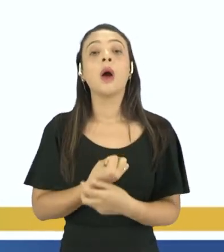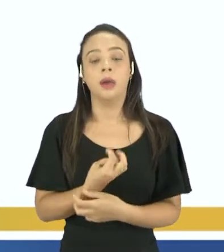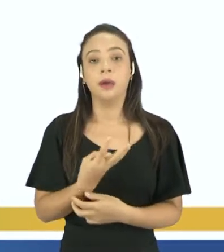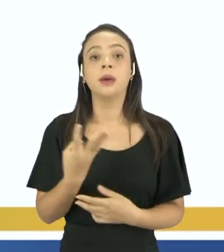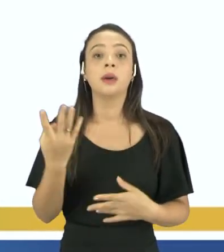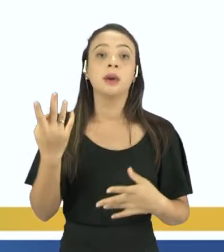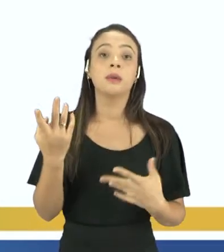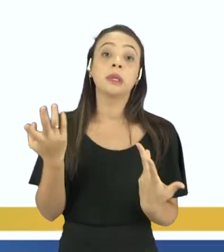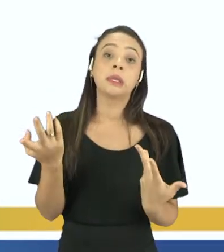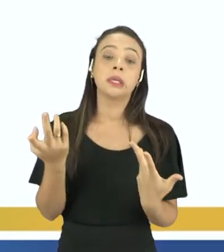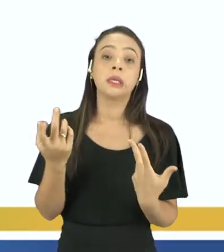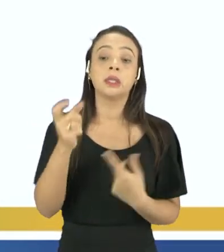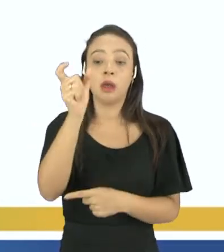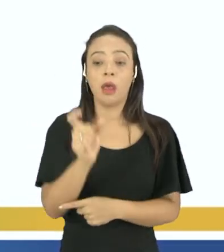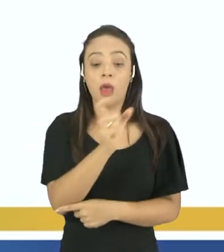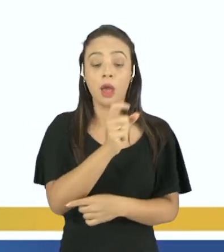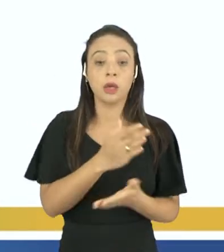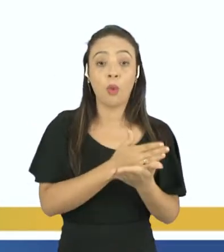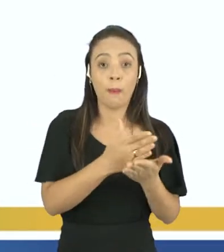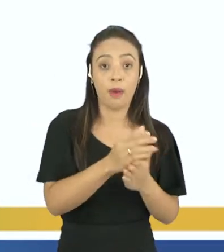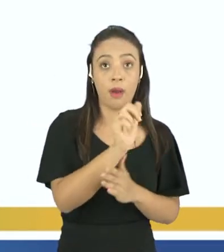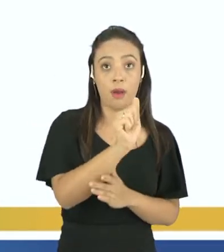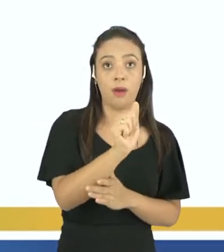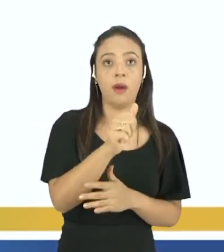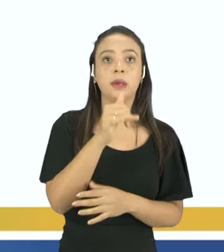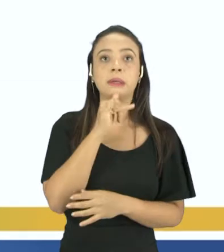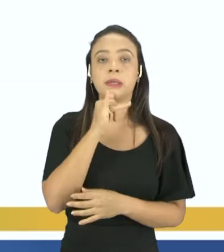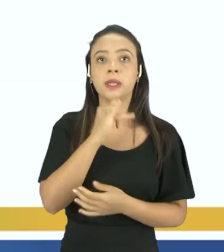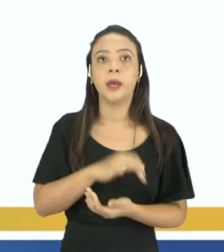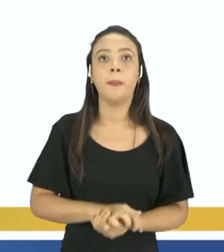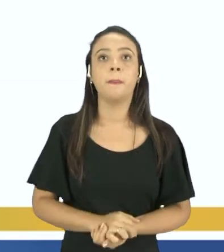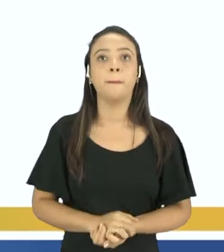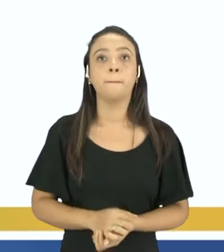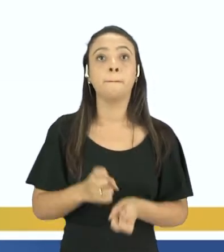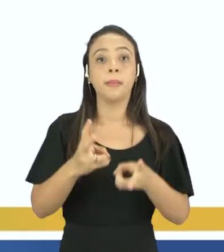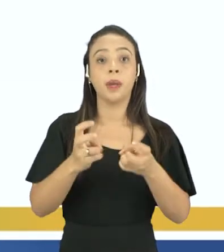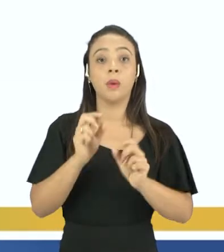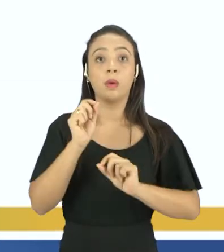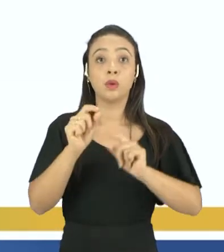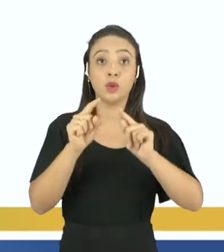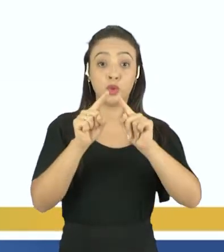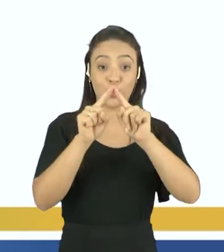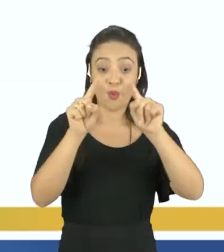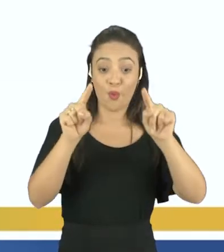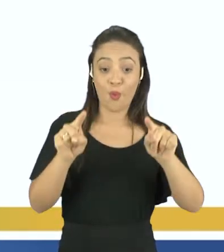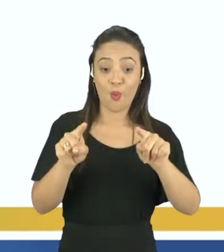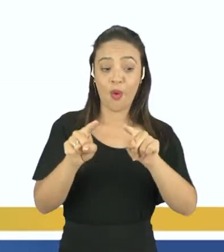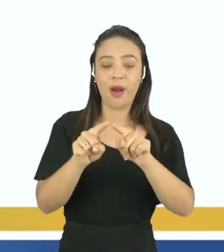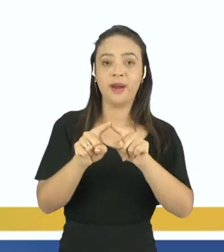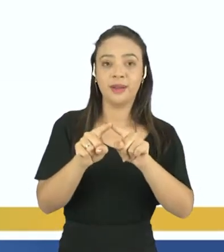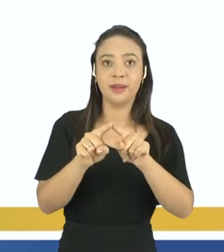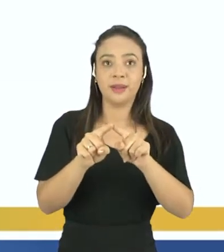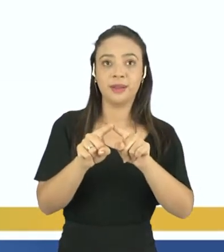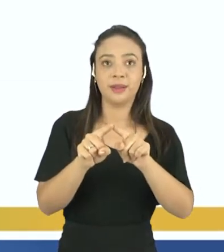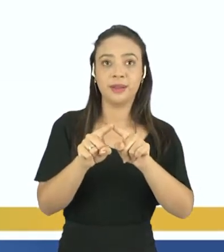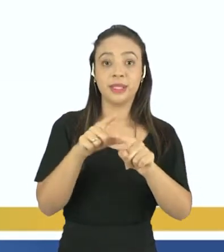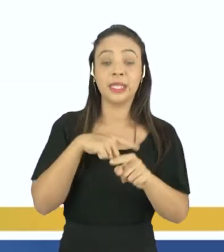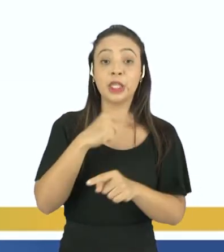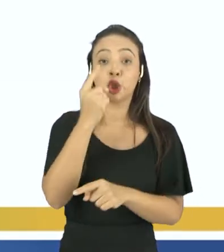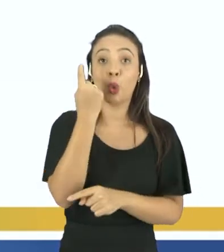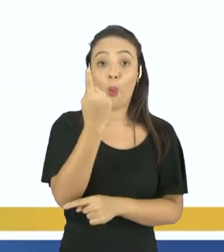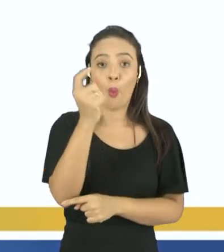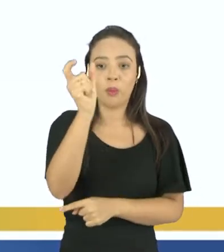vértice Ah tá dos polígonos que aparecem em destaque aí Observe que no quadrado sai apenas